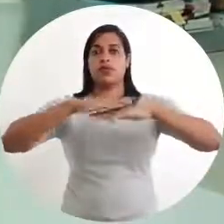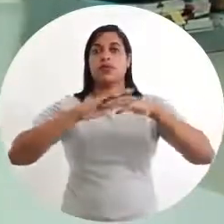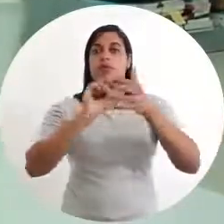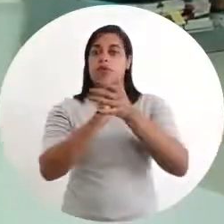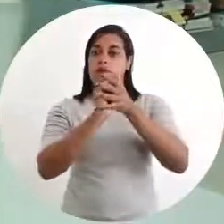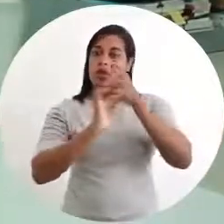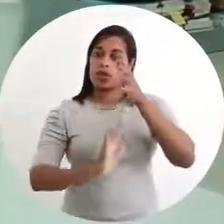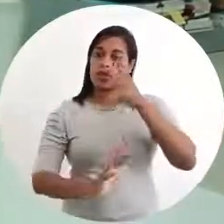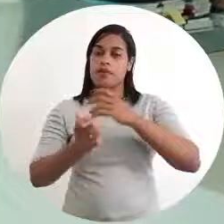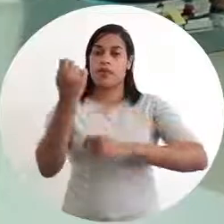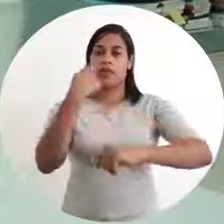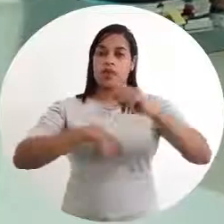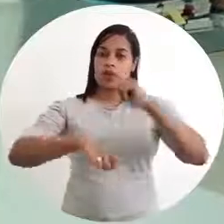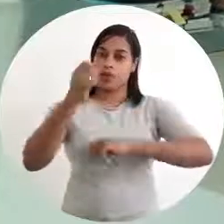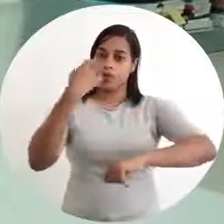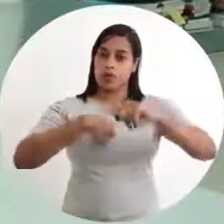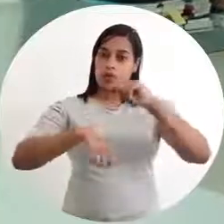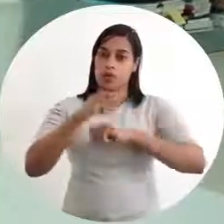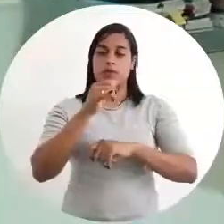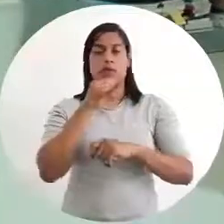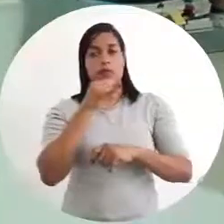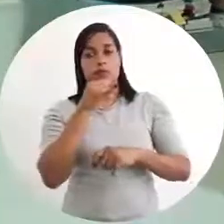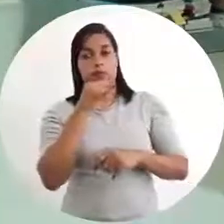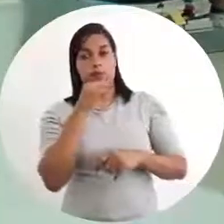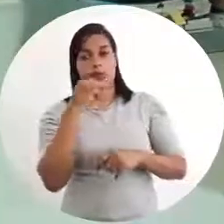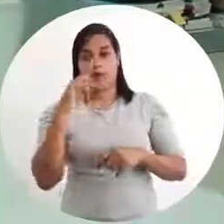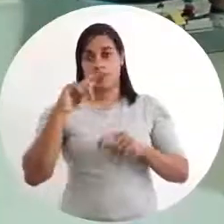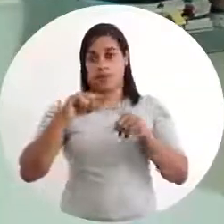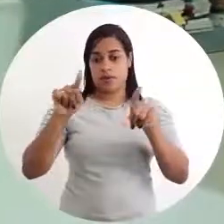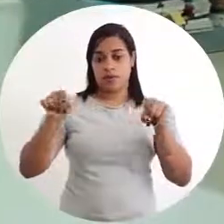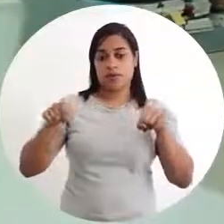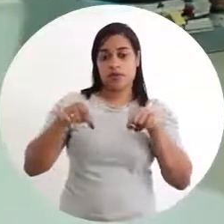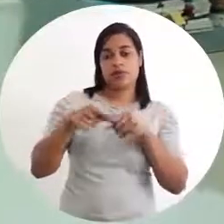profissionalmente a atividade econômica. Pense, por exemplo, que você está numa